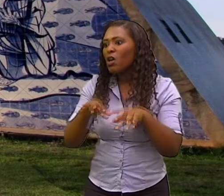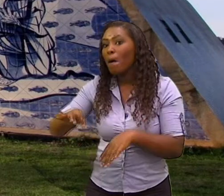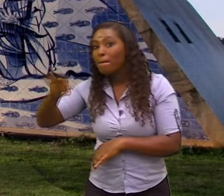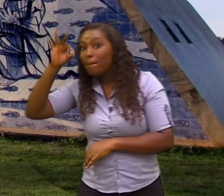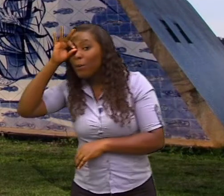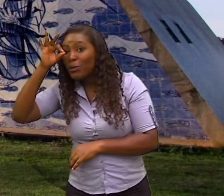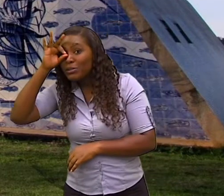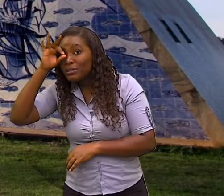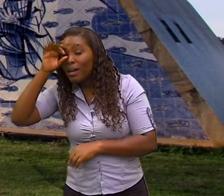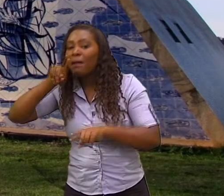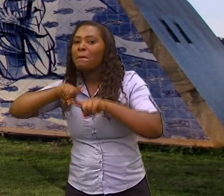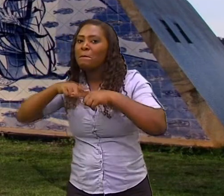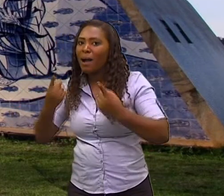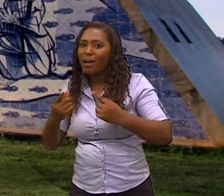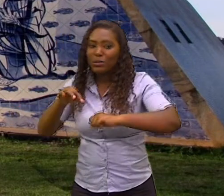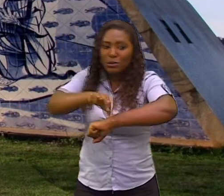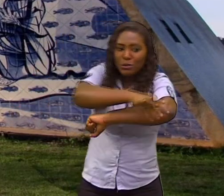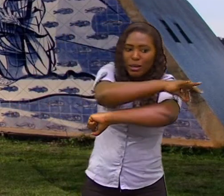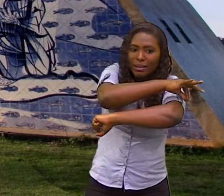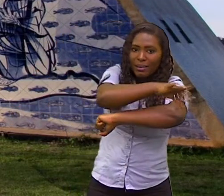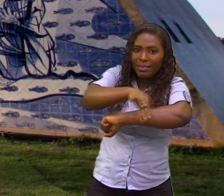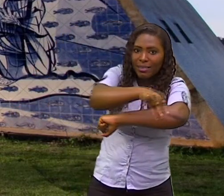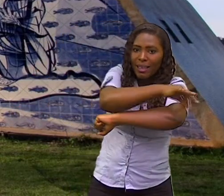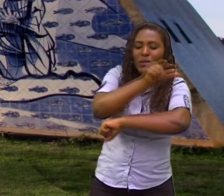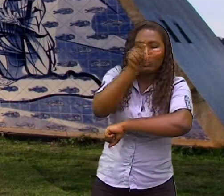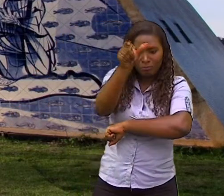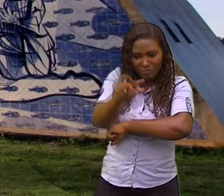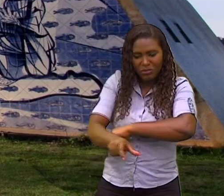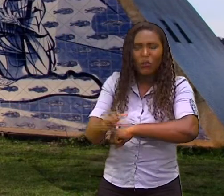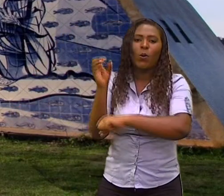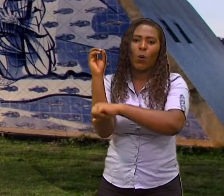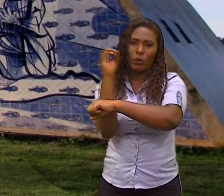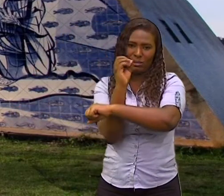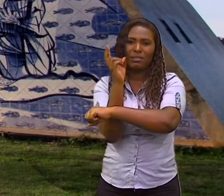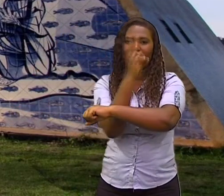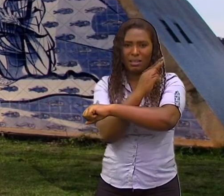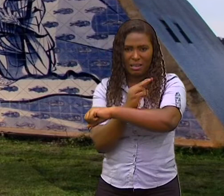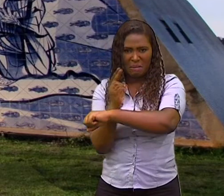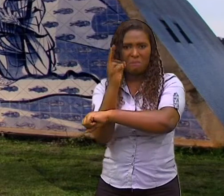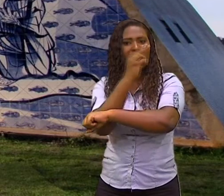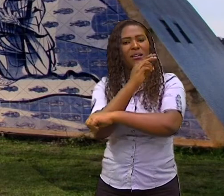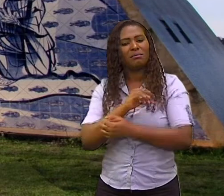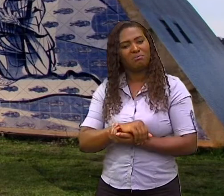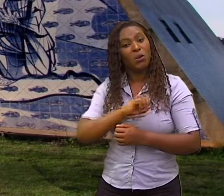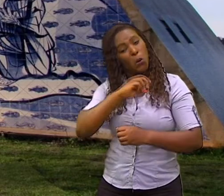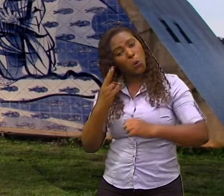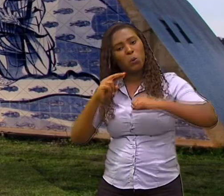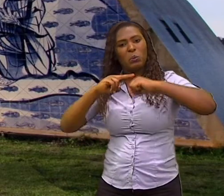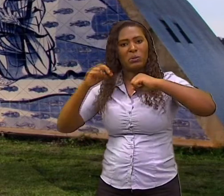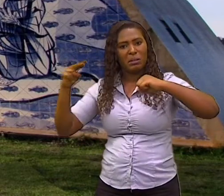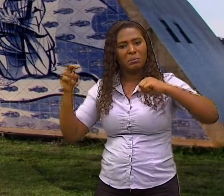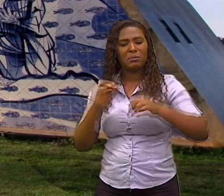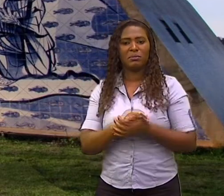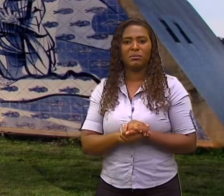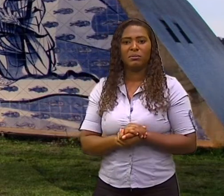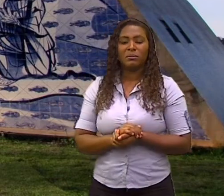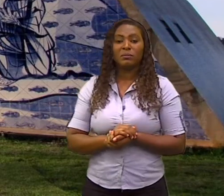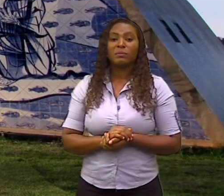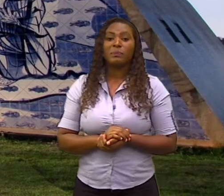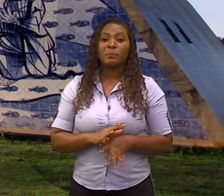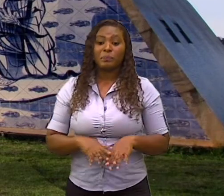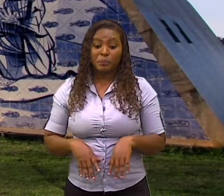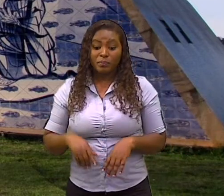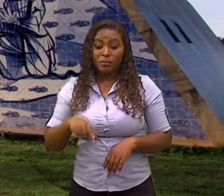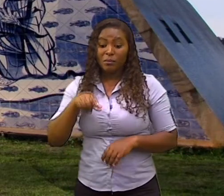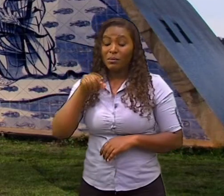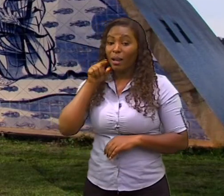Niemeyer foi um grande artista e um dos maiores arquitetos da sua geração. Por seus partidários, ele alegou que a